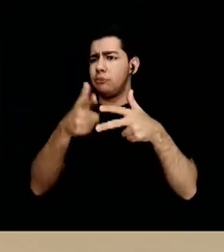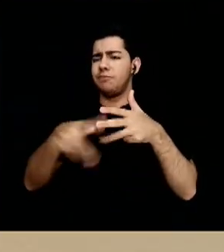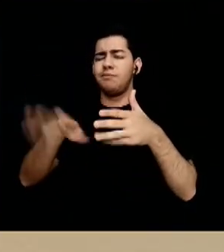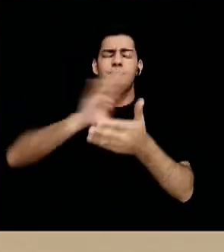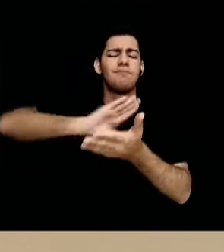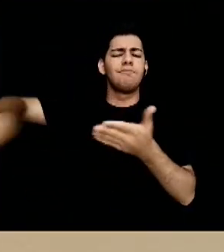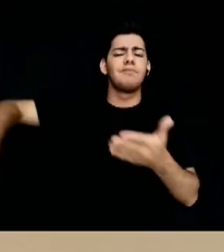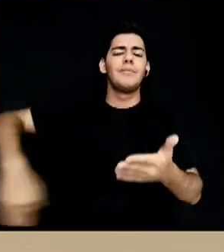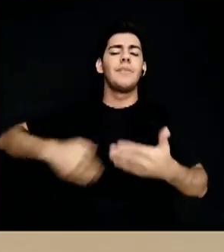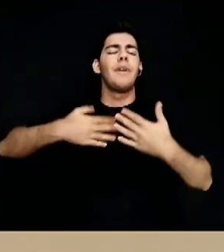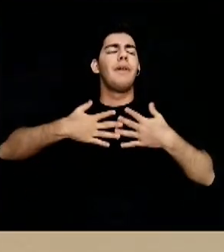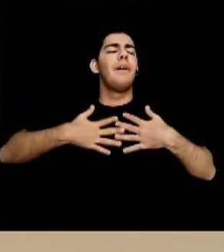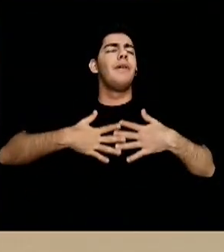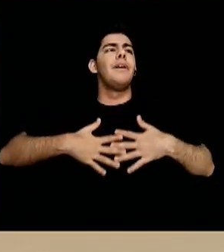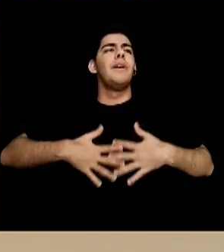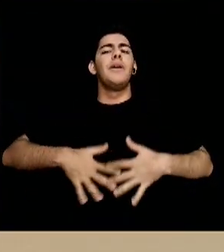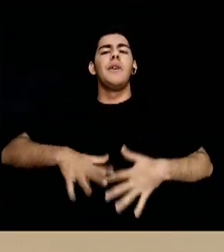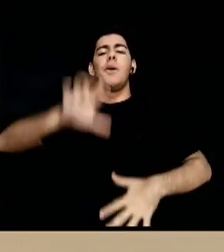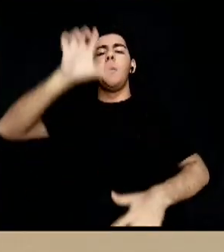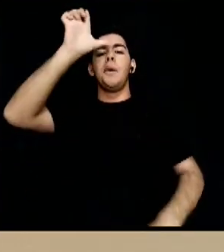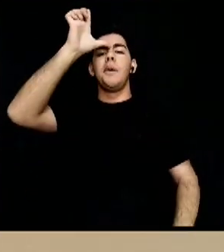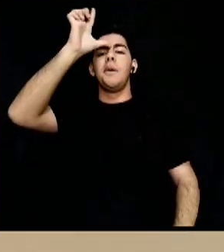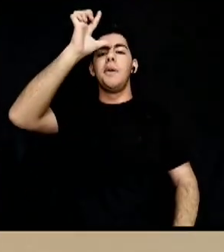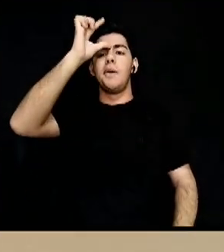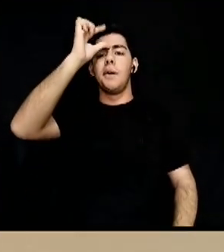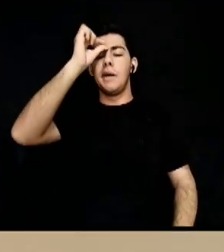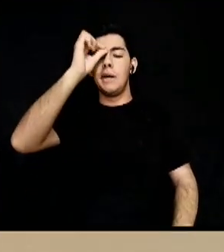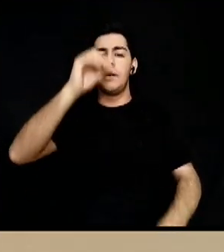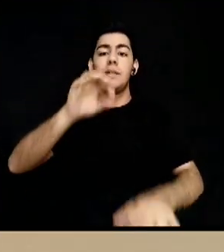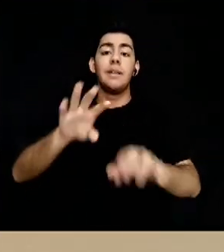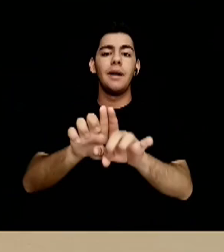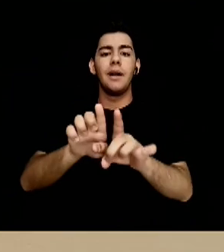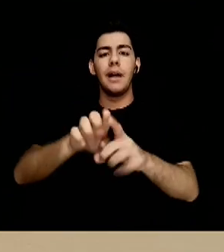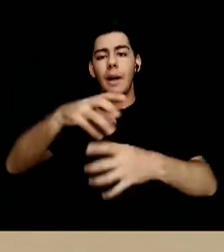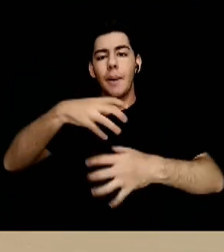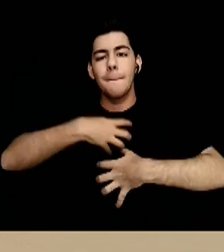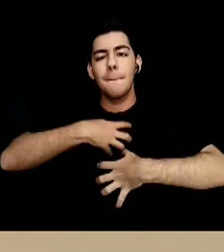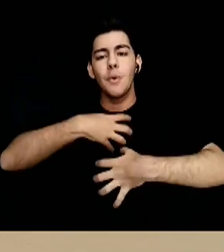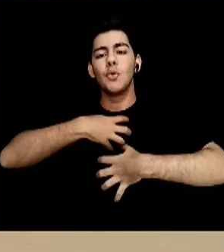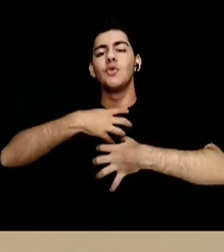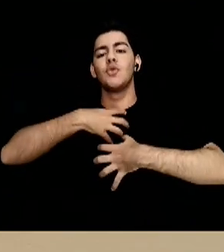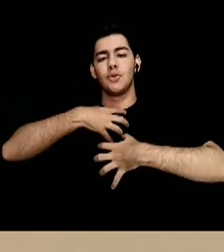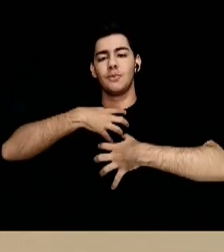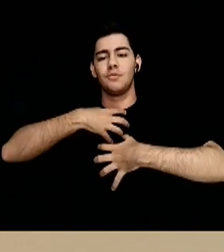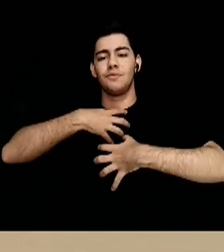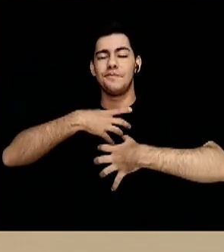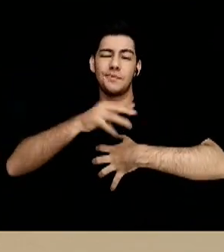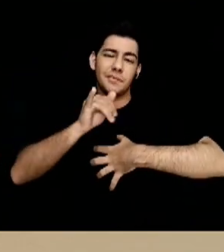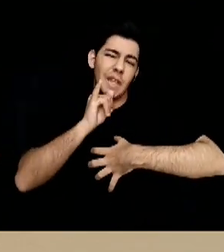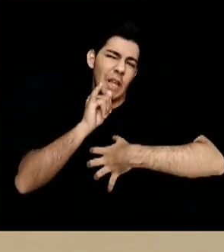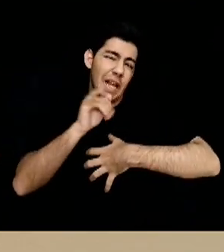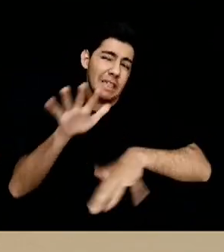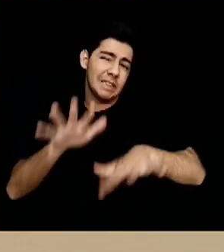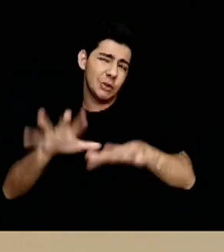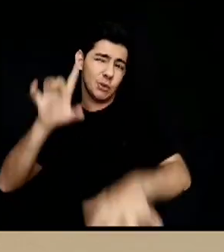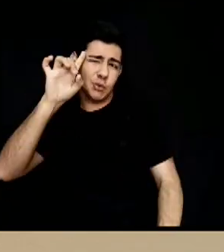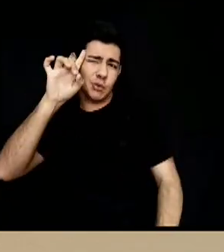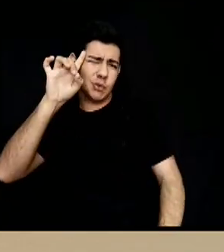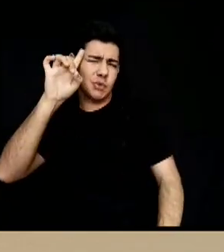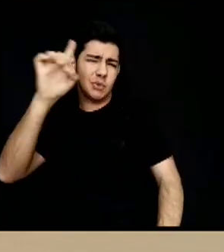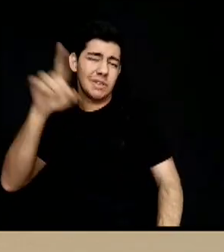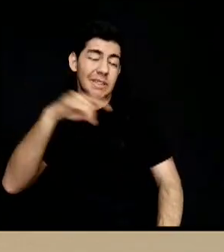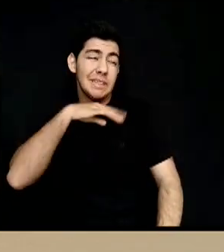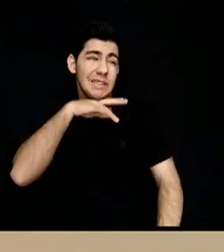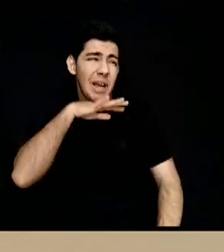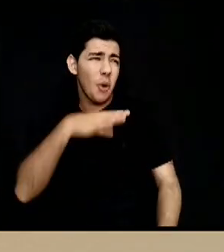e vai colocando as suas emoções também, né? Então, às vezes, aquele dia que você acha que não tá tão bem assim,